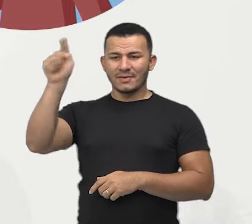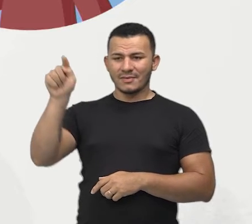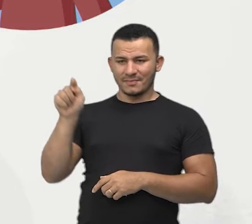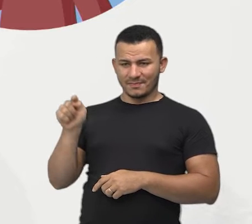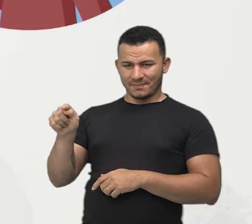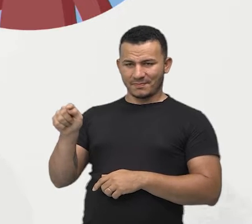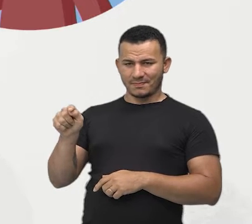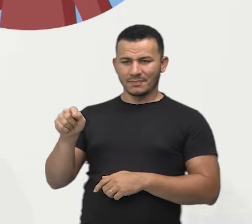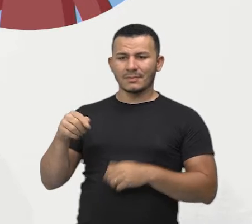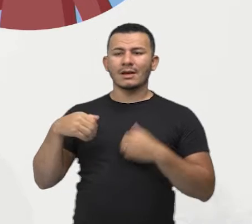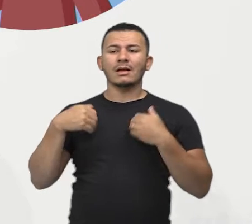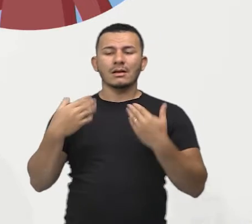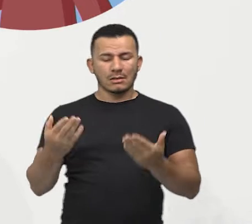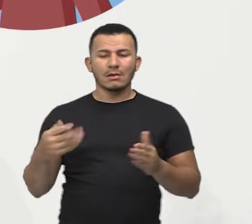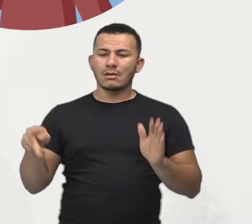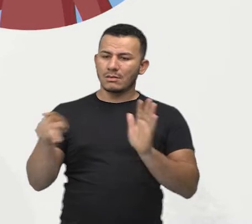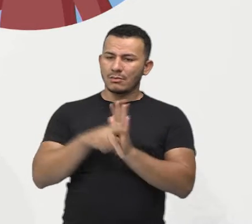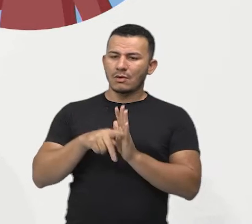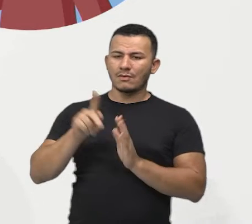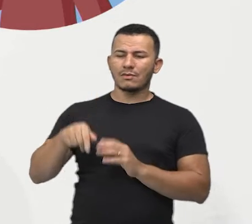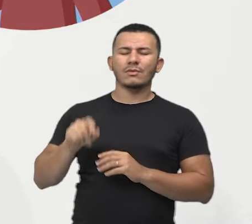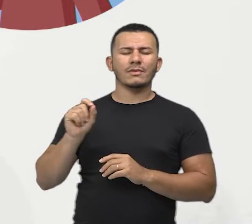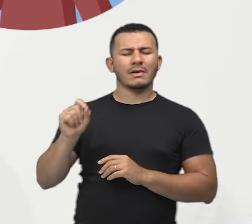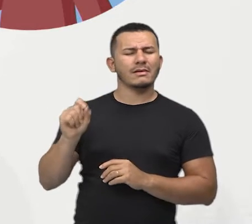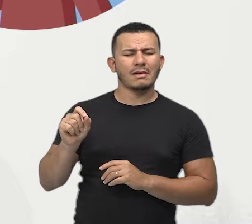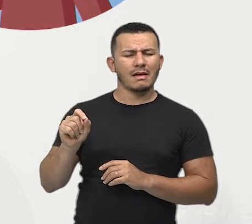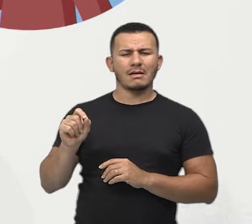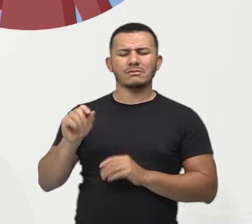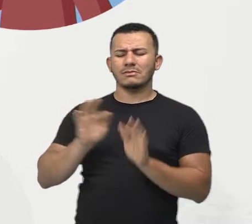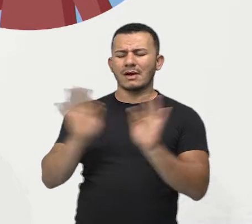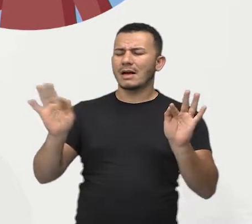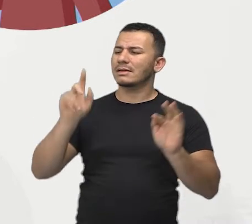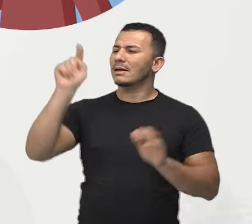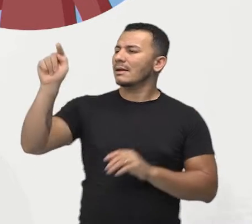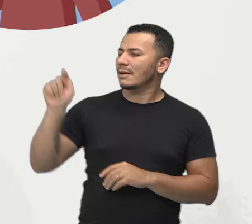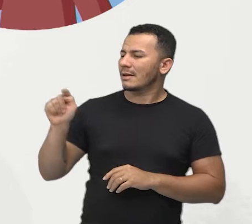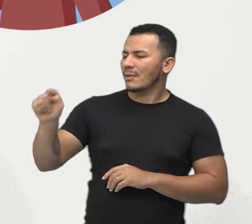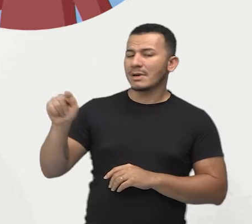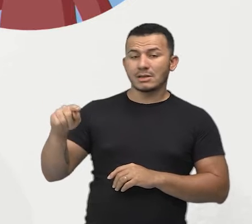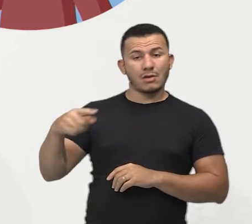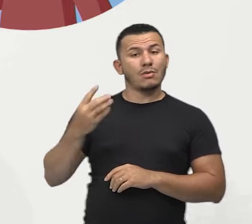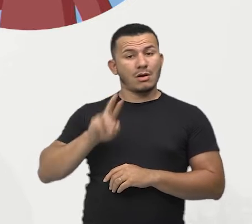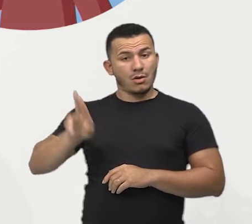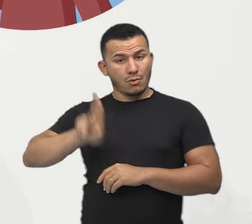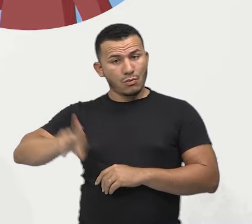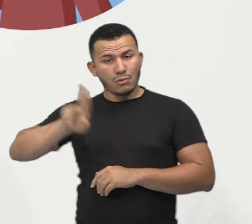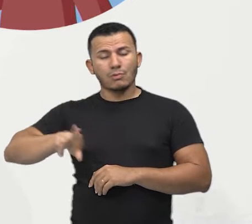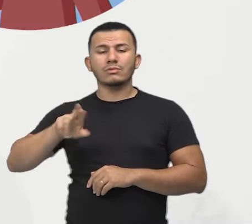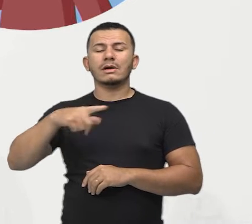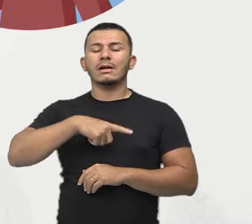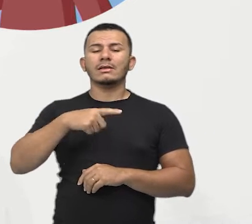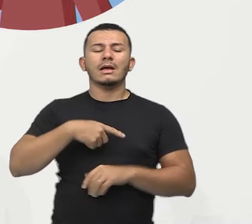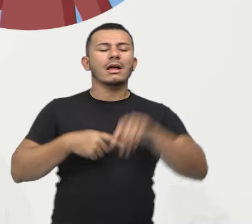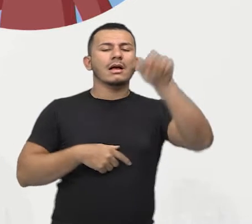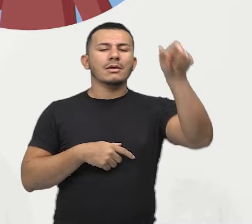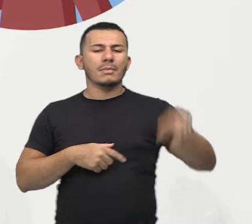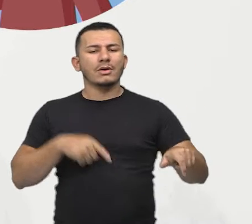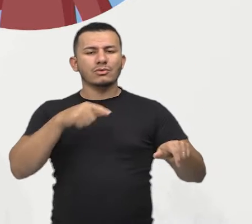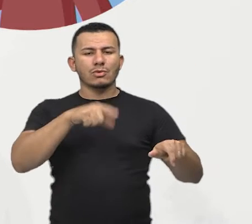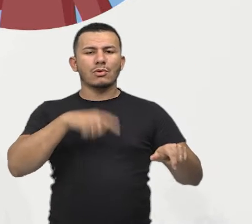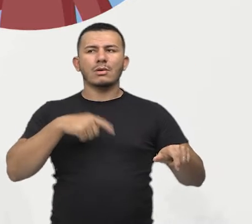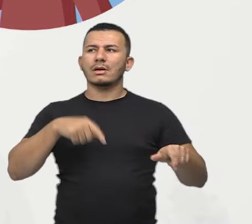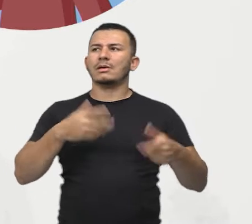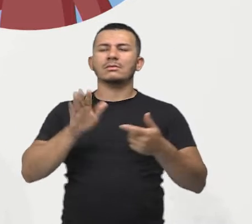frase, certo? Então, o que é a frase exclamativa? As frases exclamativas são empregadas quando o emissor